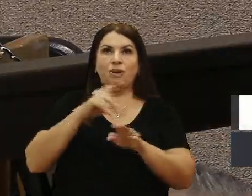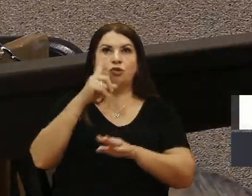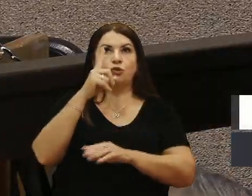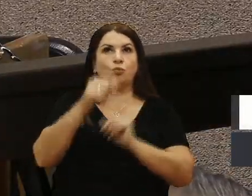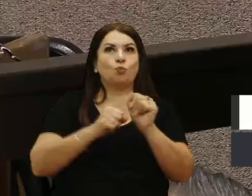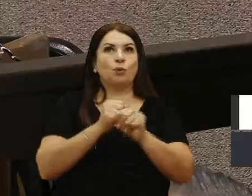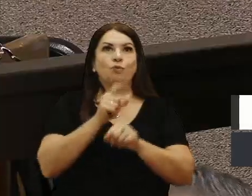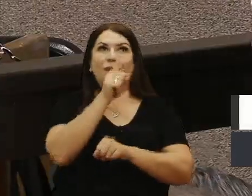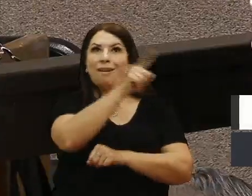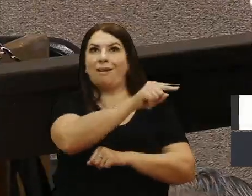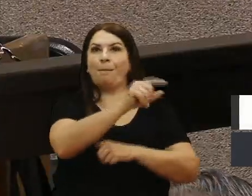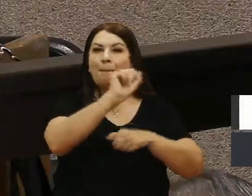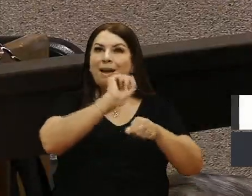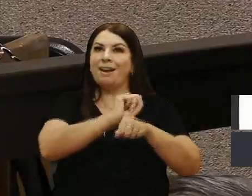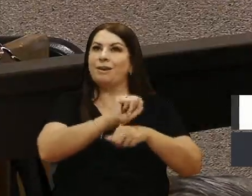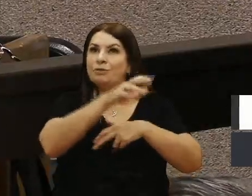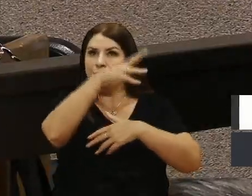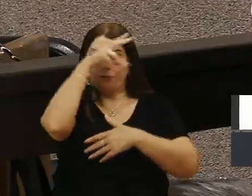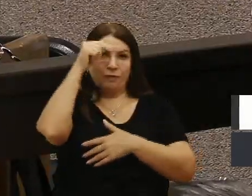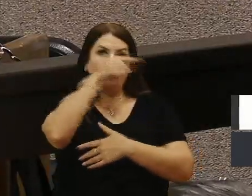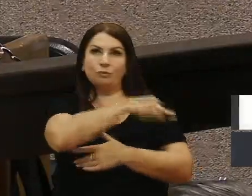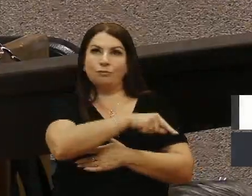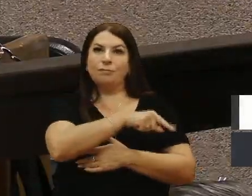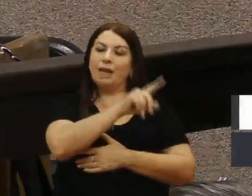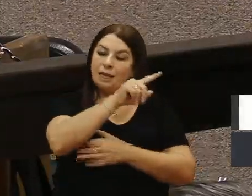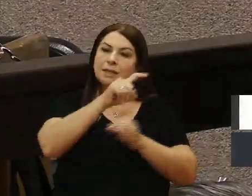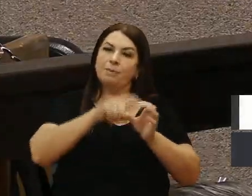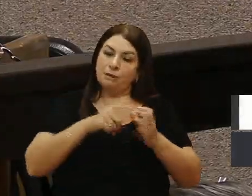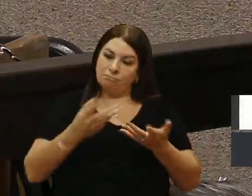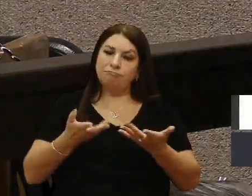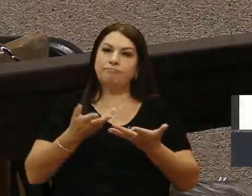baixados no Executivo. É essa a nossa pendência aqui.